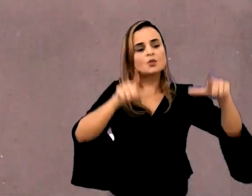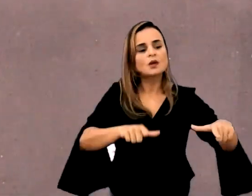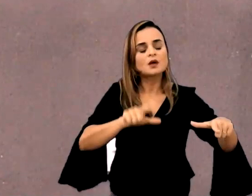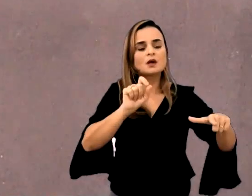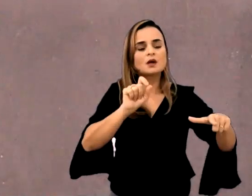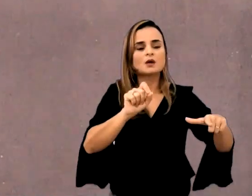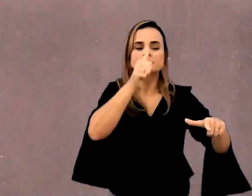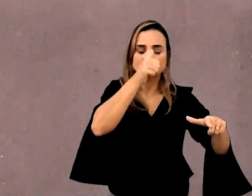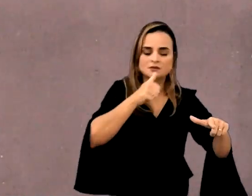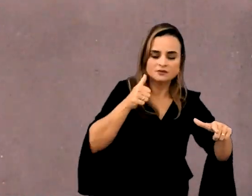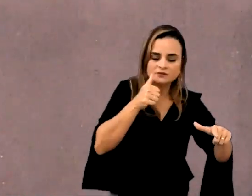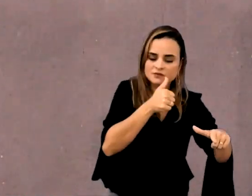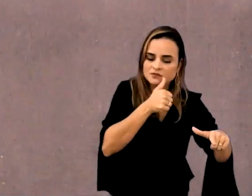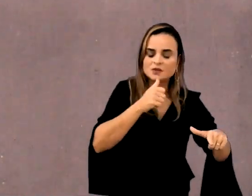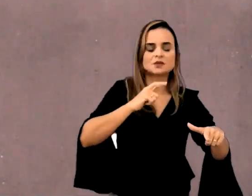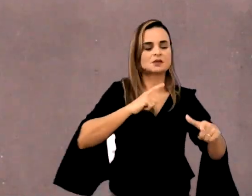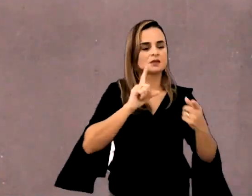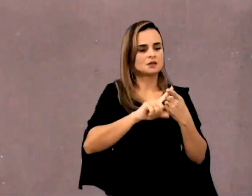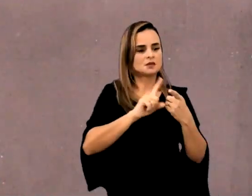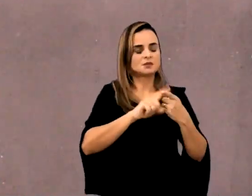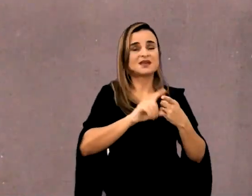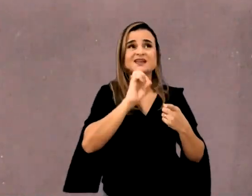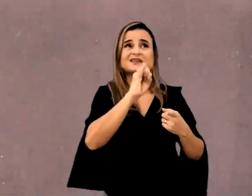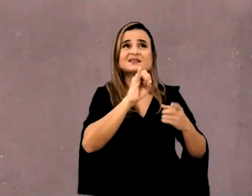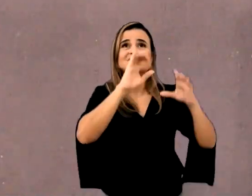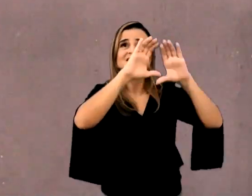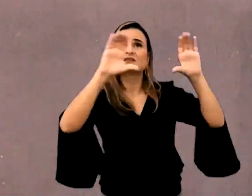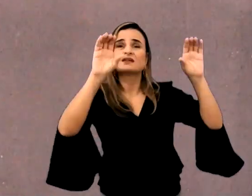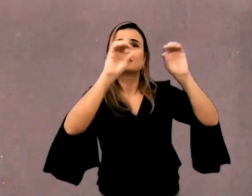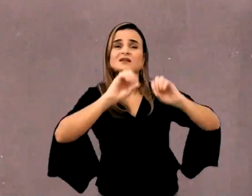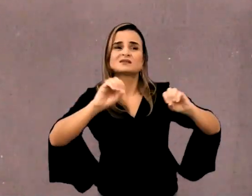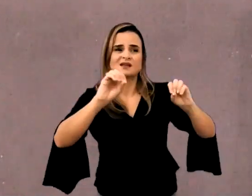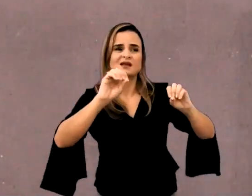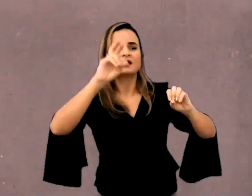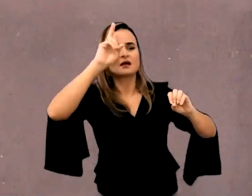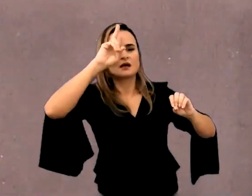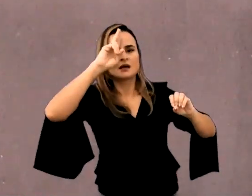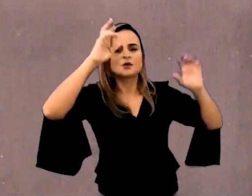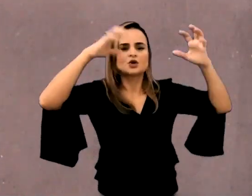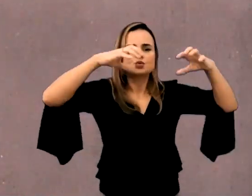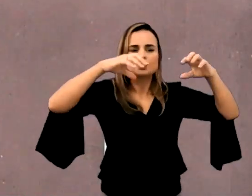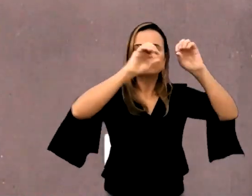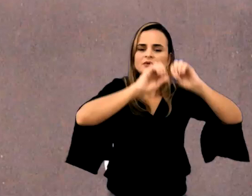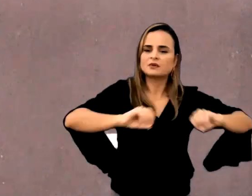sacrifício. Se encerrar os céus, de modo que não haja chuva, ou se